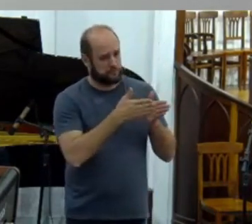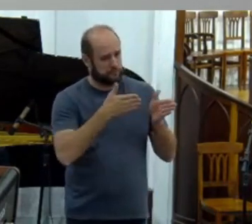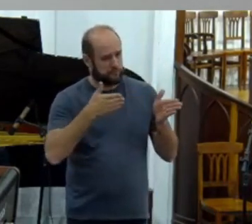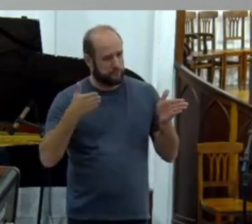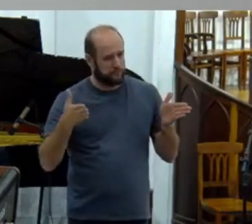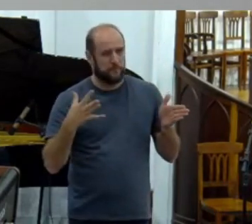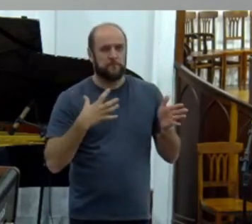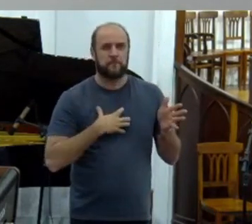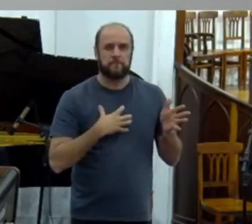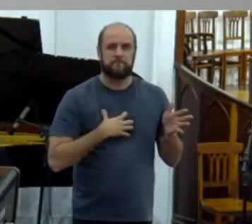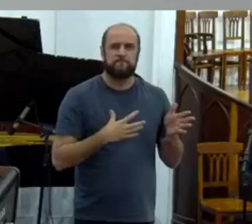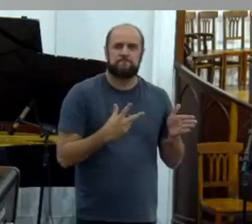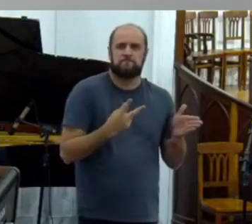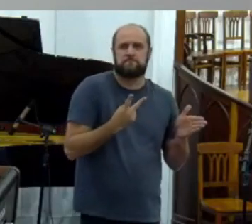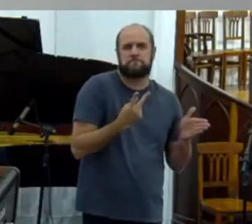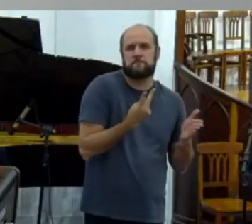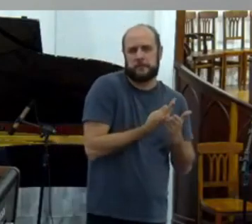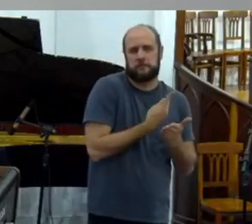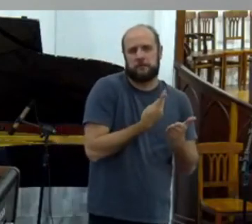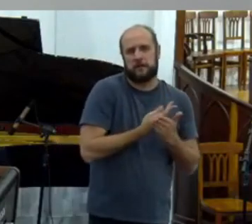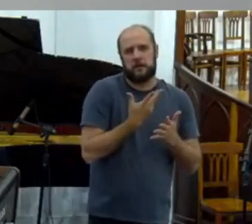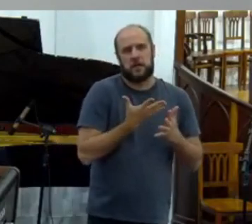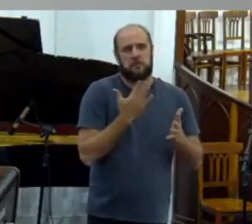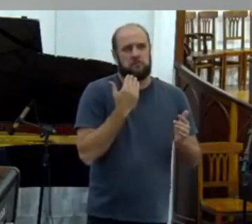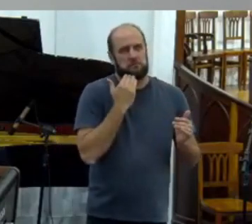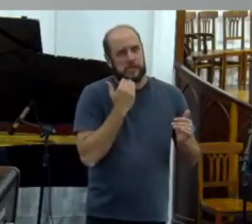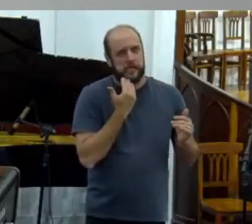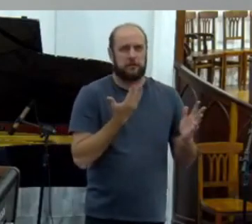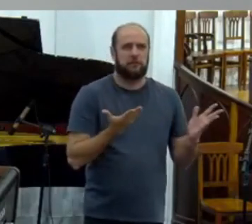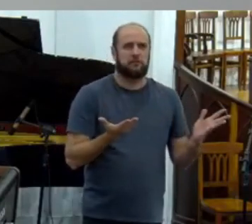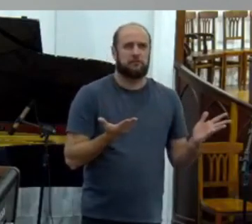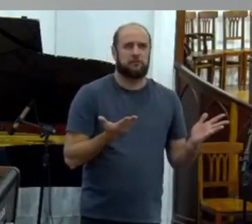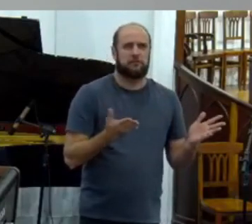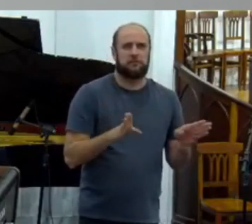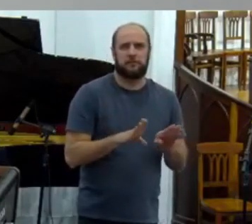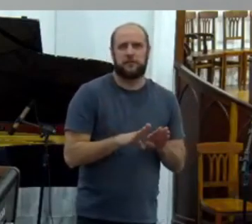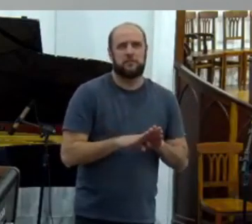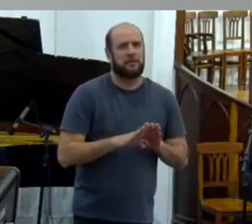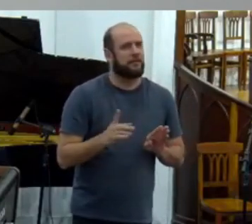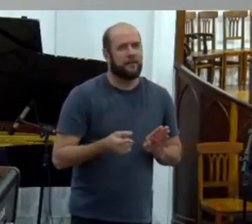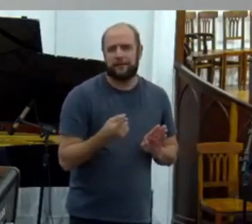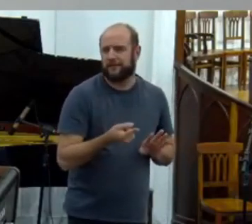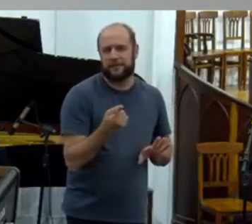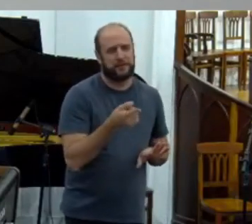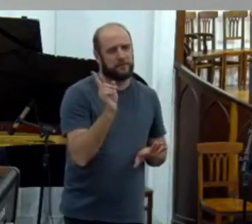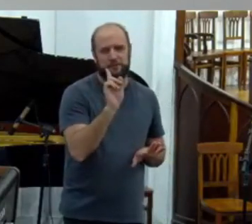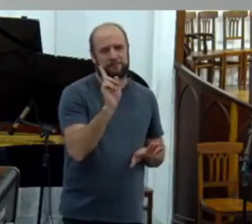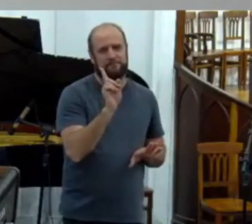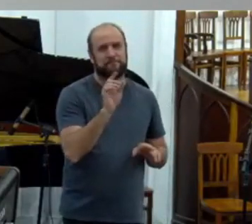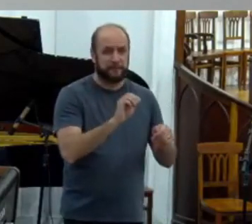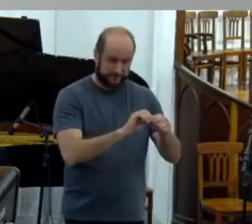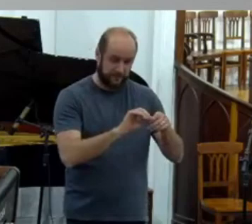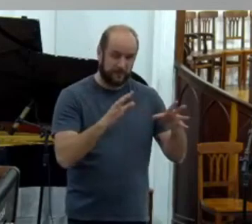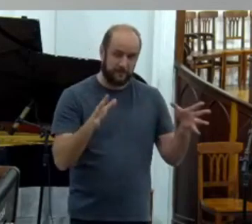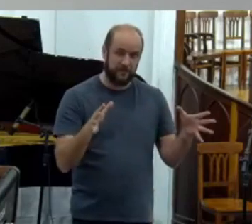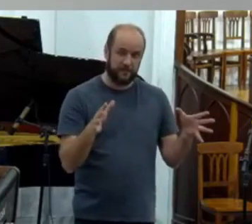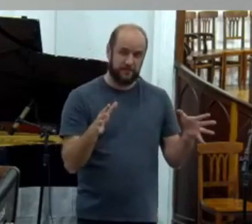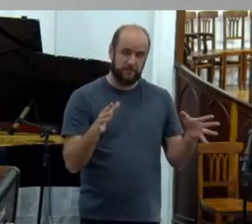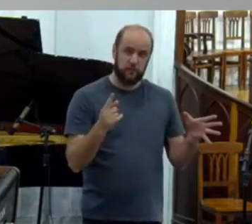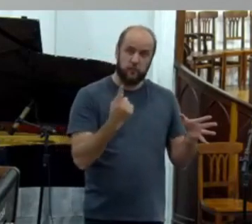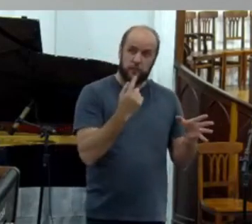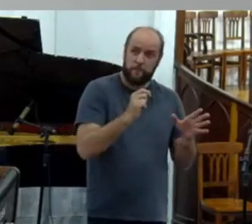que de forma falha em alguma medida, também não é eterno. Ele foi criado. Há um primeiro